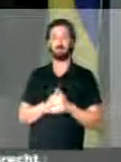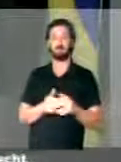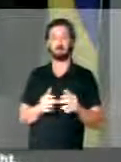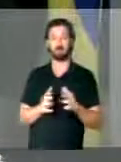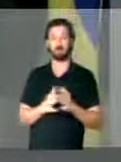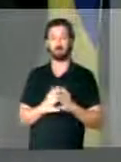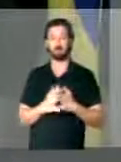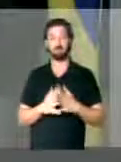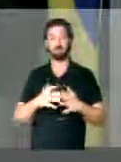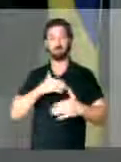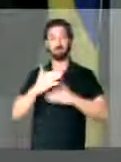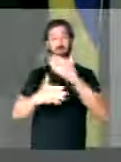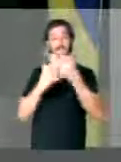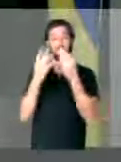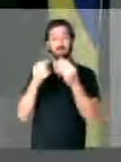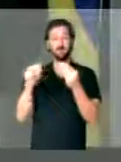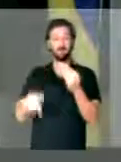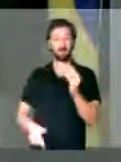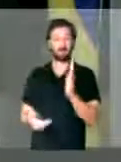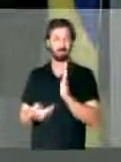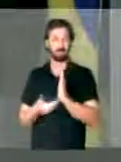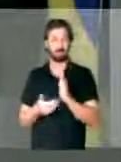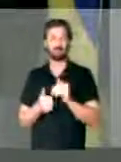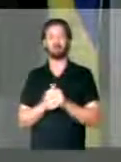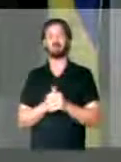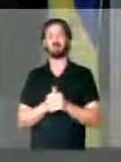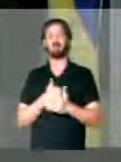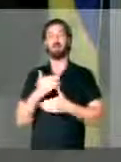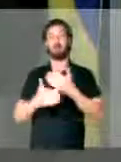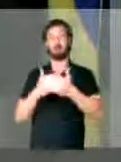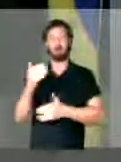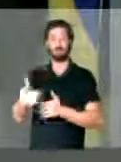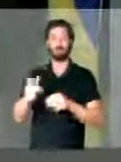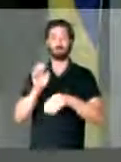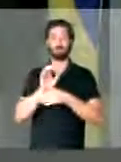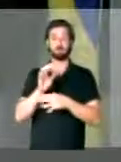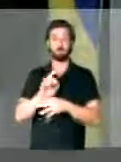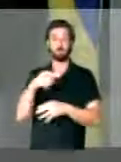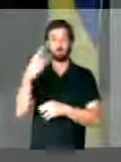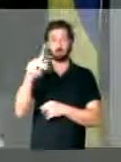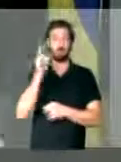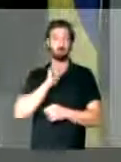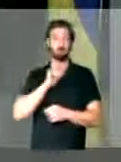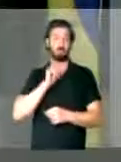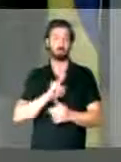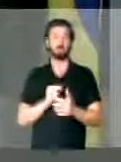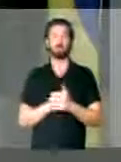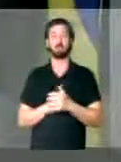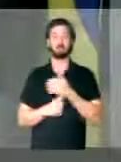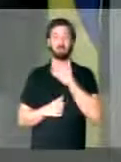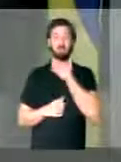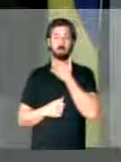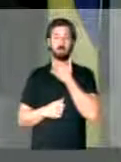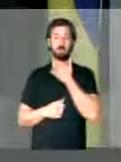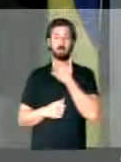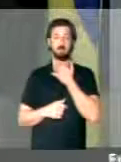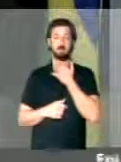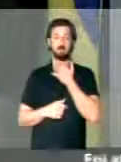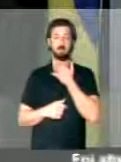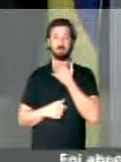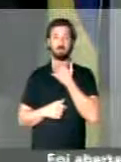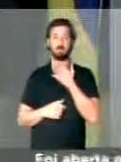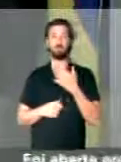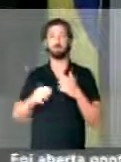sim, bastante aqui na Câmara Federal, avançamos também no meu estado, Minas Gerais, com a eleição especialmente das